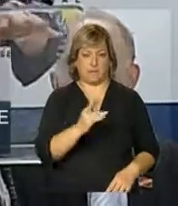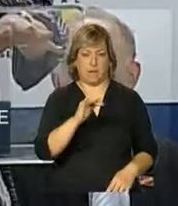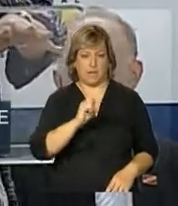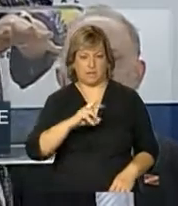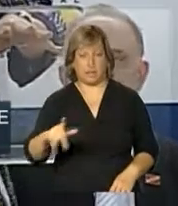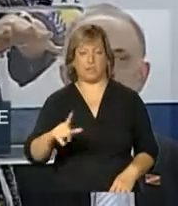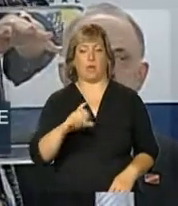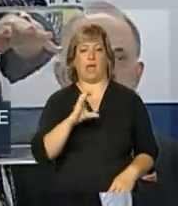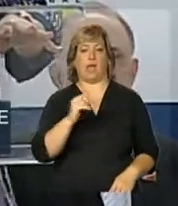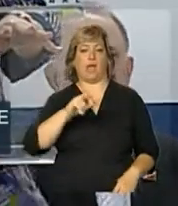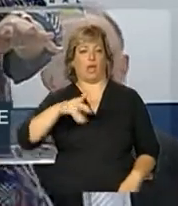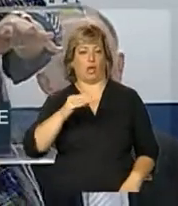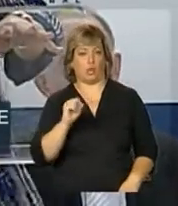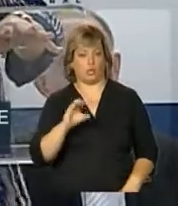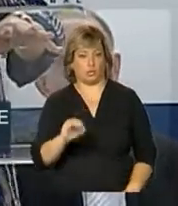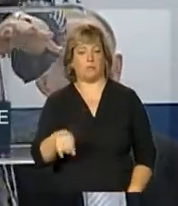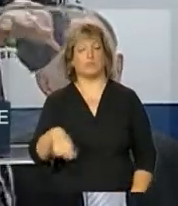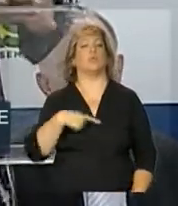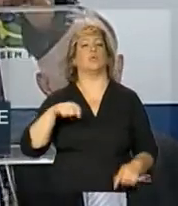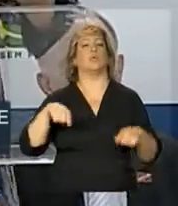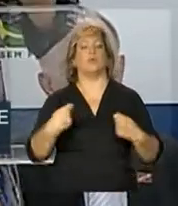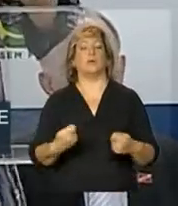situação horrorosa, que é a seguinte: